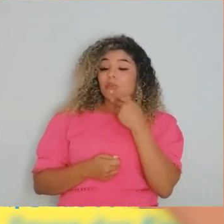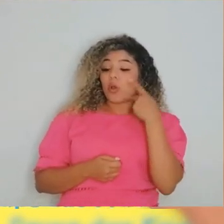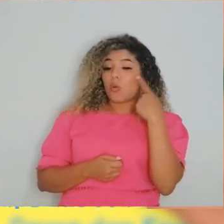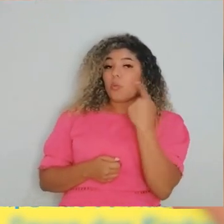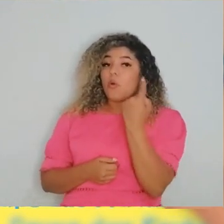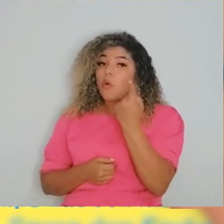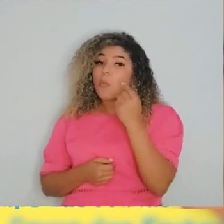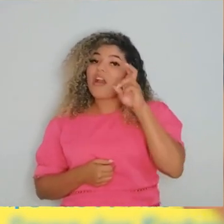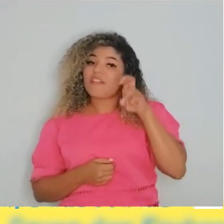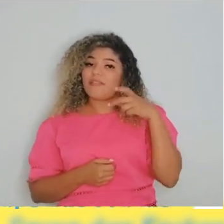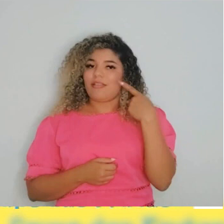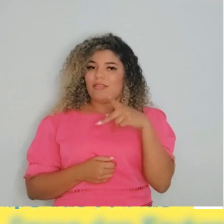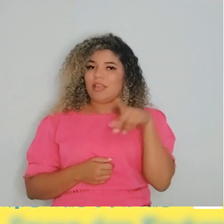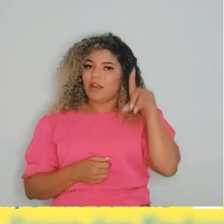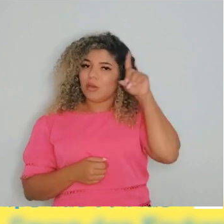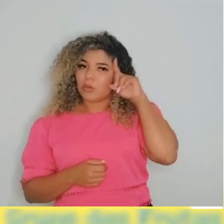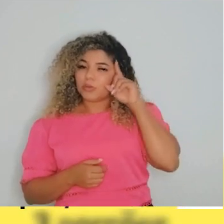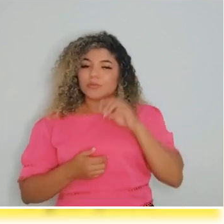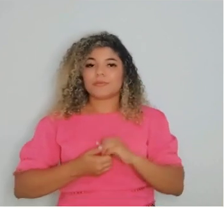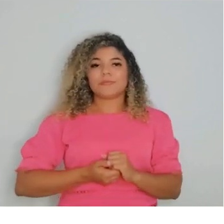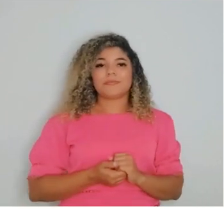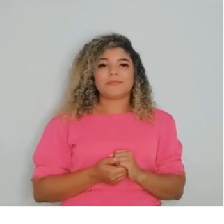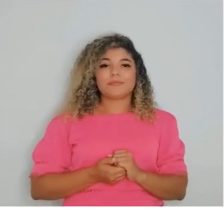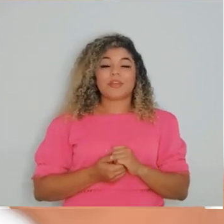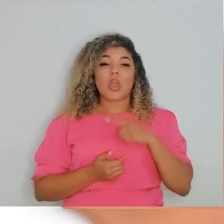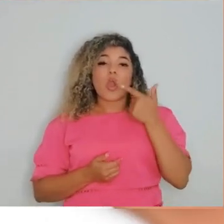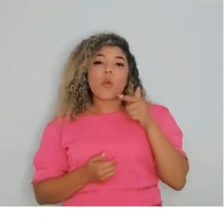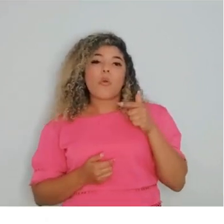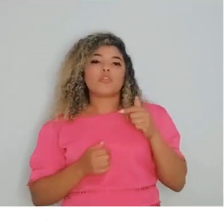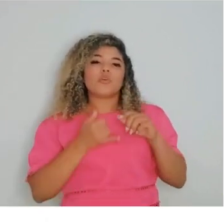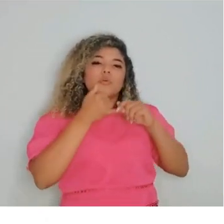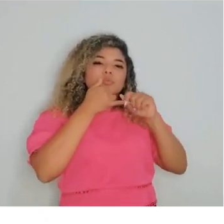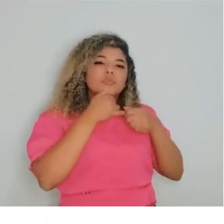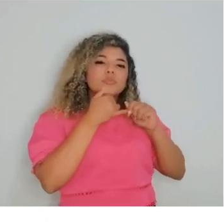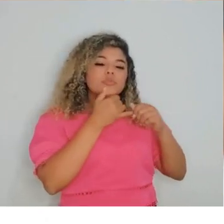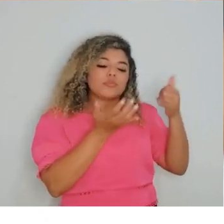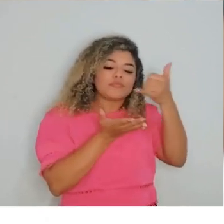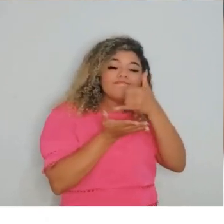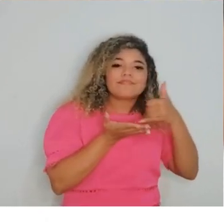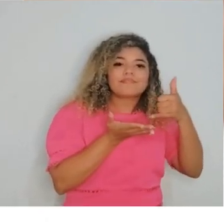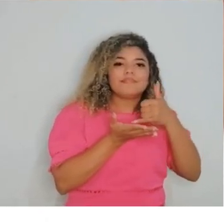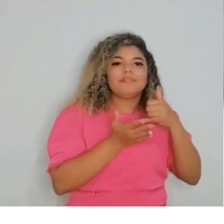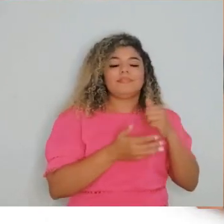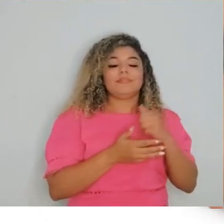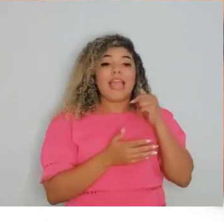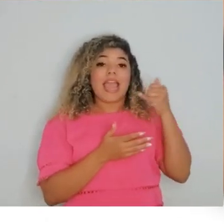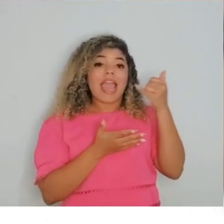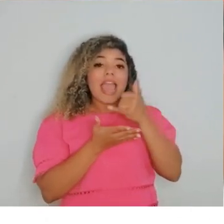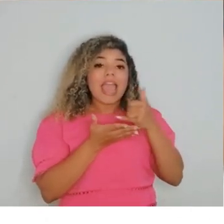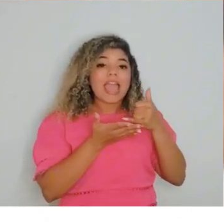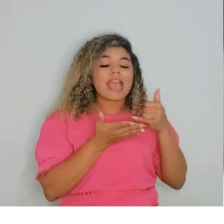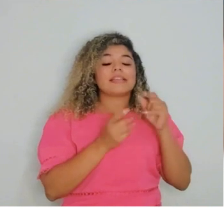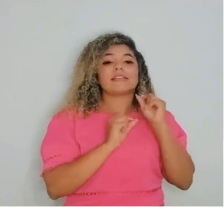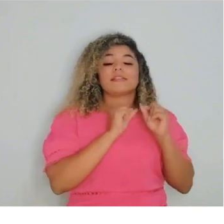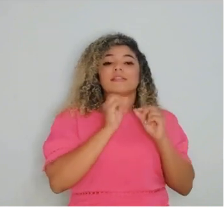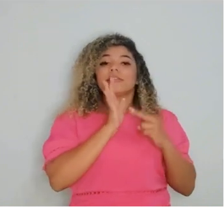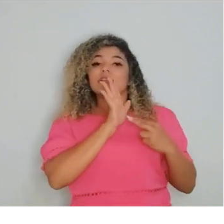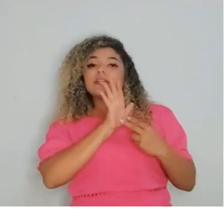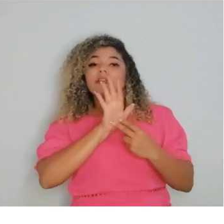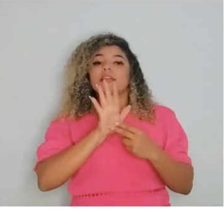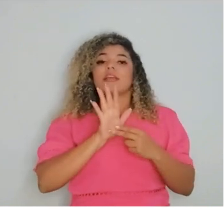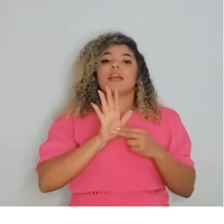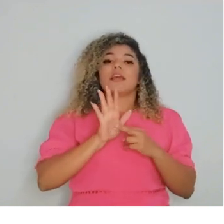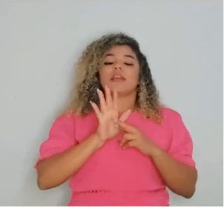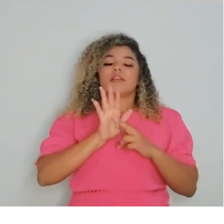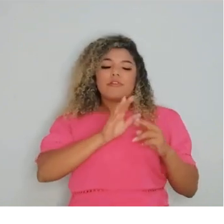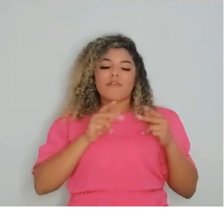Devemos consumir 1 porção diária. Grupo dos feijões e oleaginosas. As leguminosas